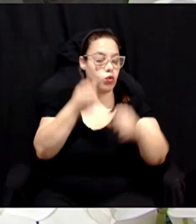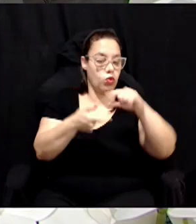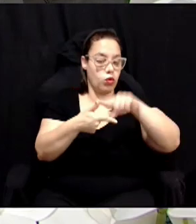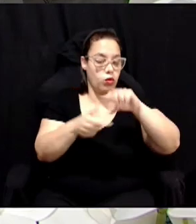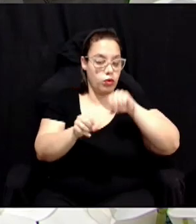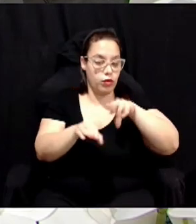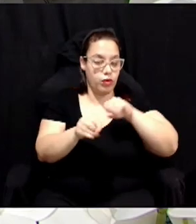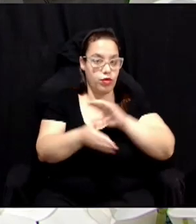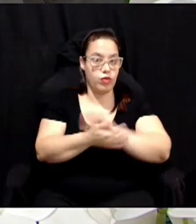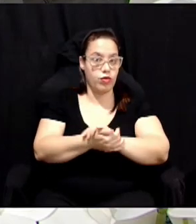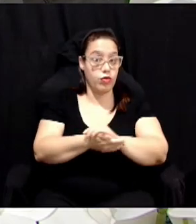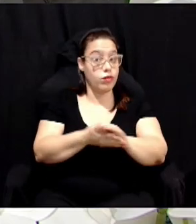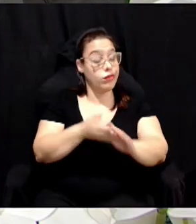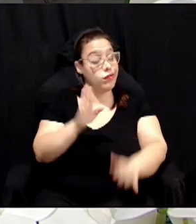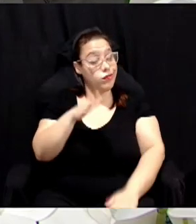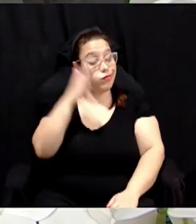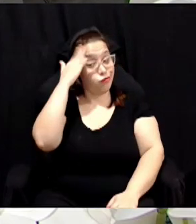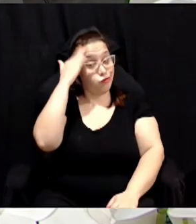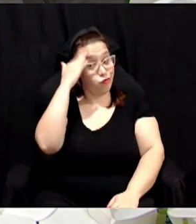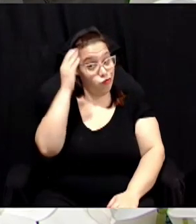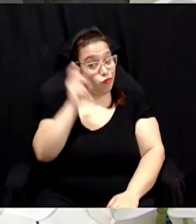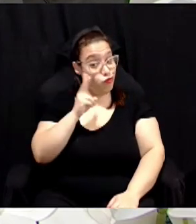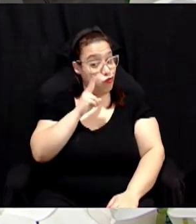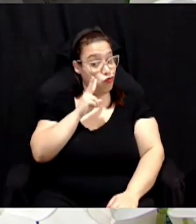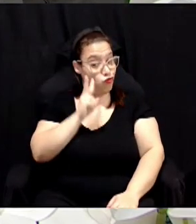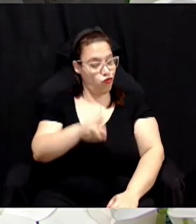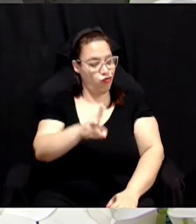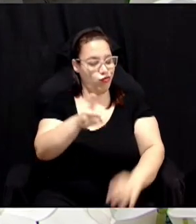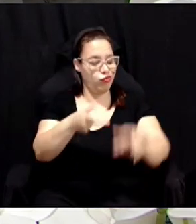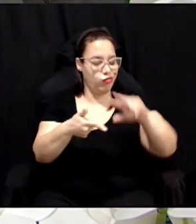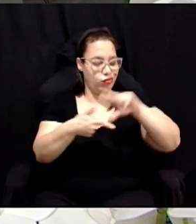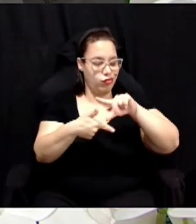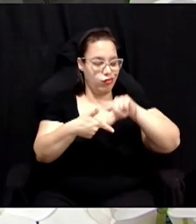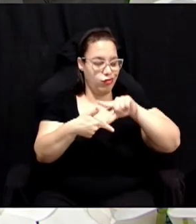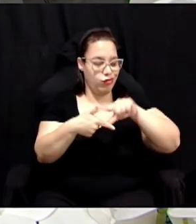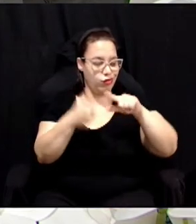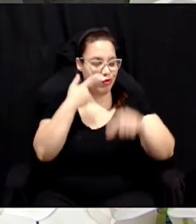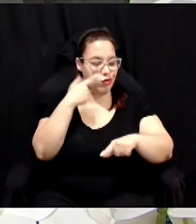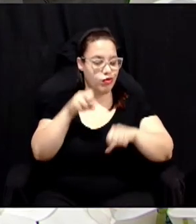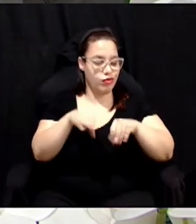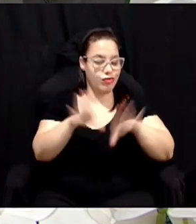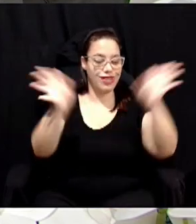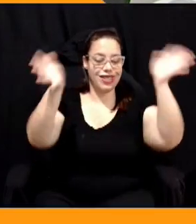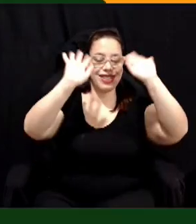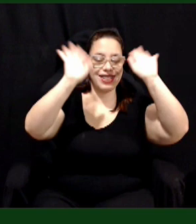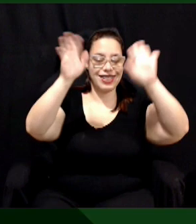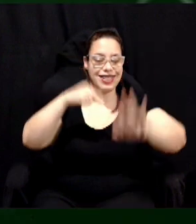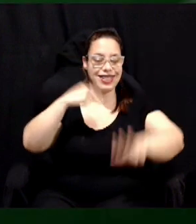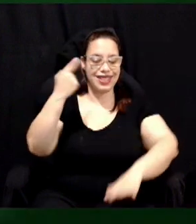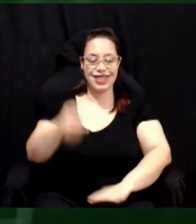como vocês já sabem, eu estou sempre de olho na educação. Tchau, pessoal, até a próxima, hein?